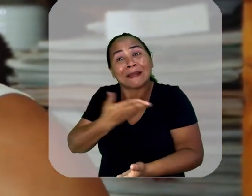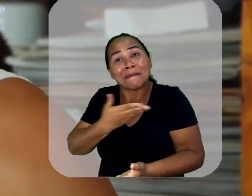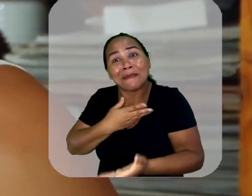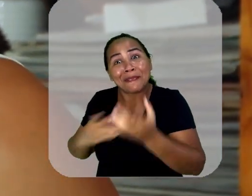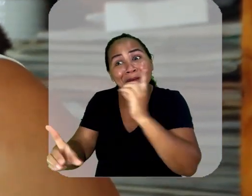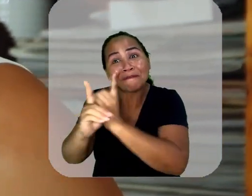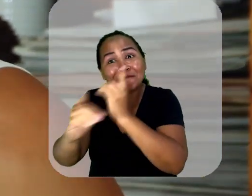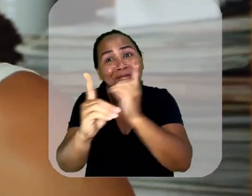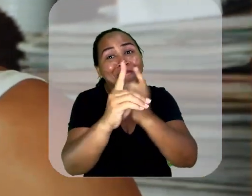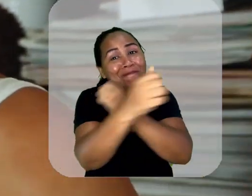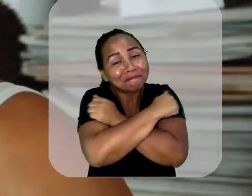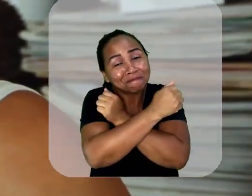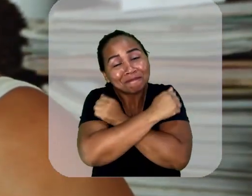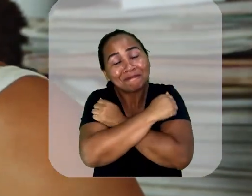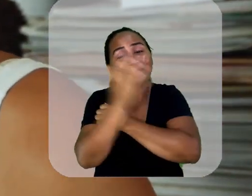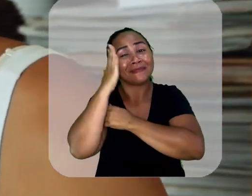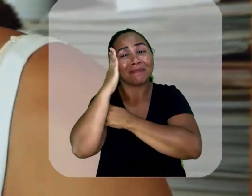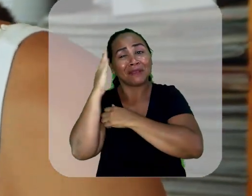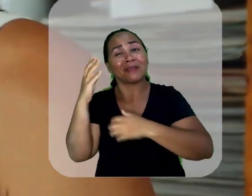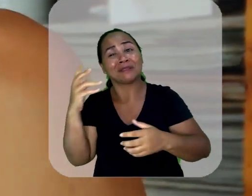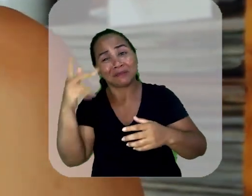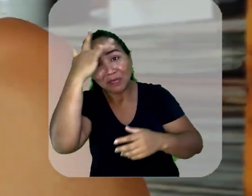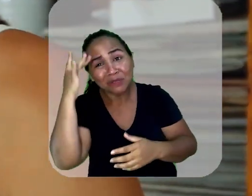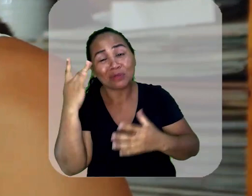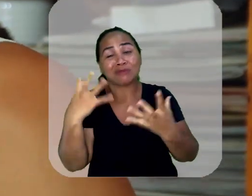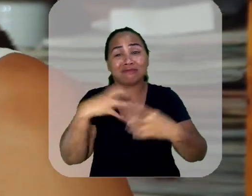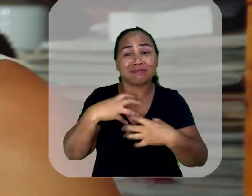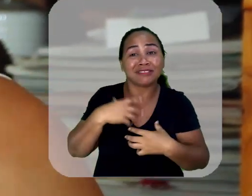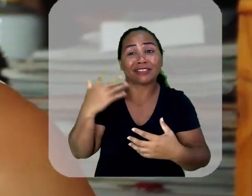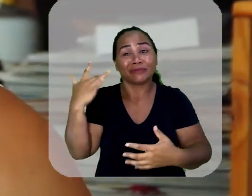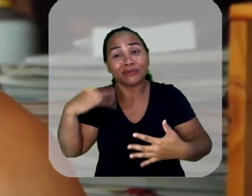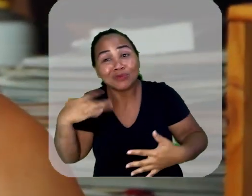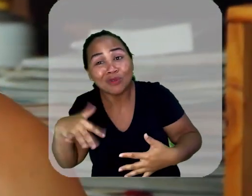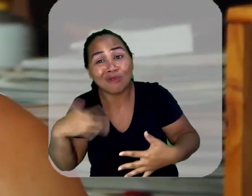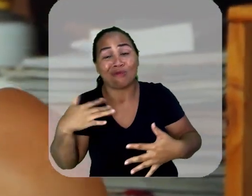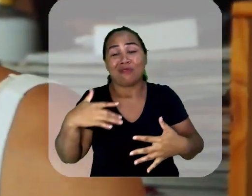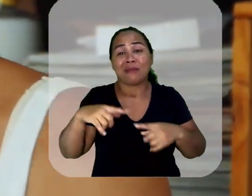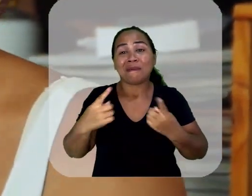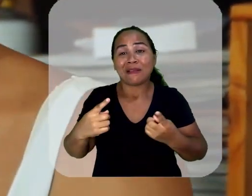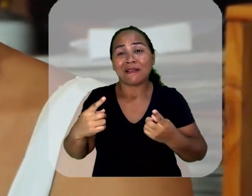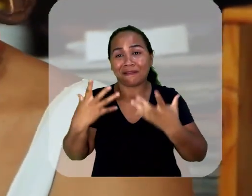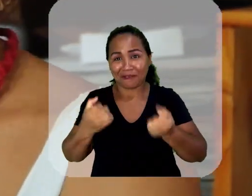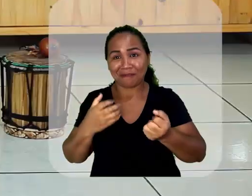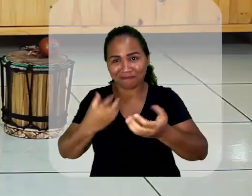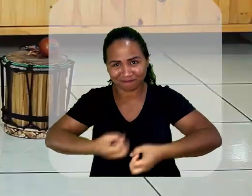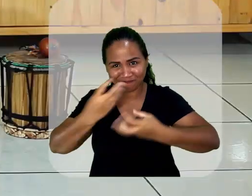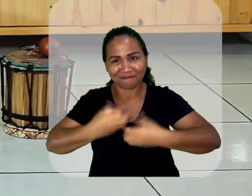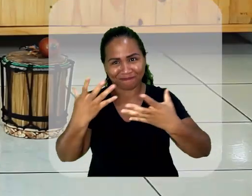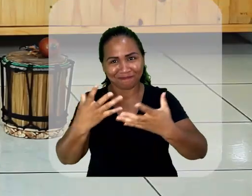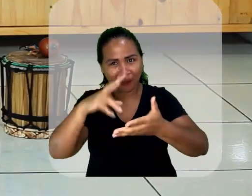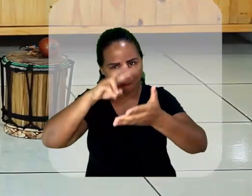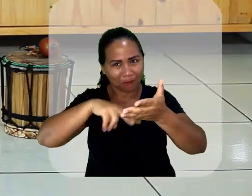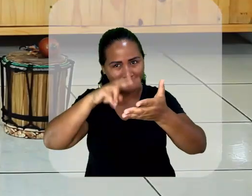vida em tempo de dor, em tempo de despedida. Então vamos trazer aqui um pouco de poesia para aliviar isso tudo que está passando.